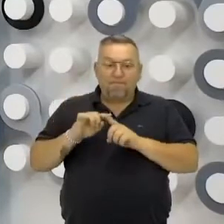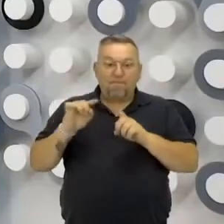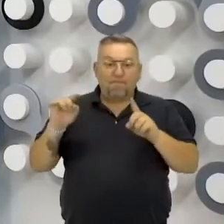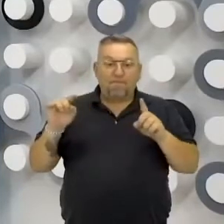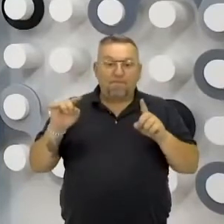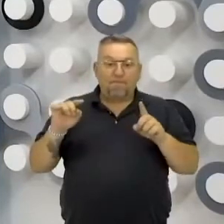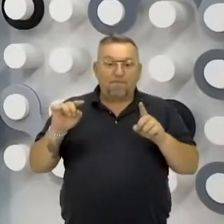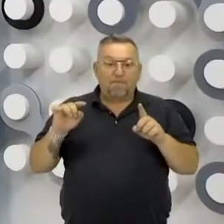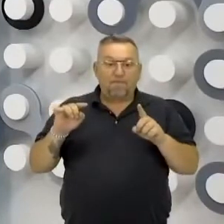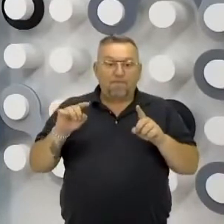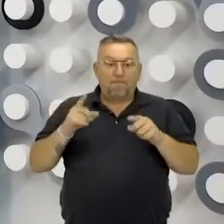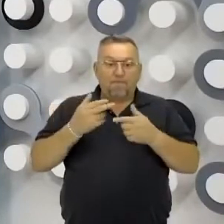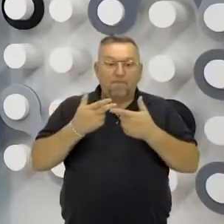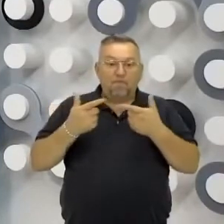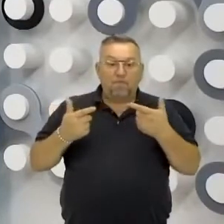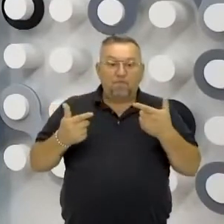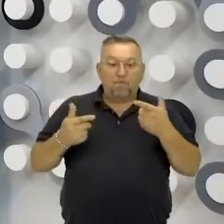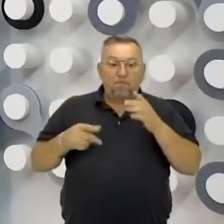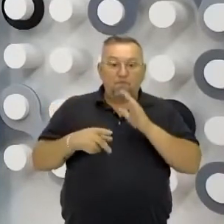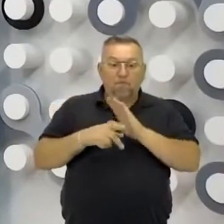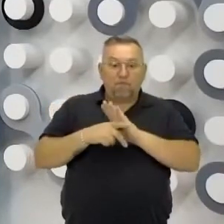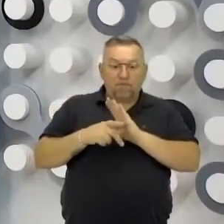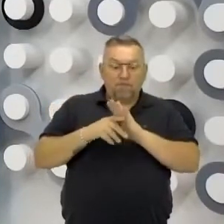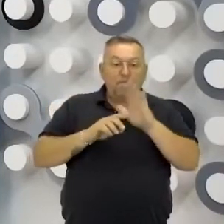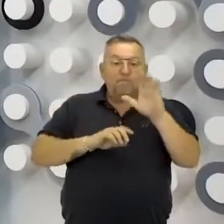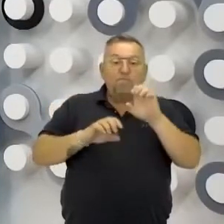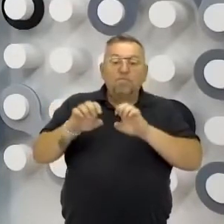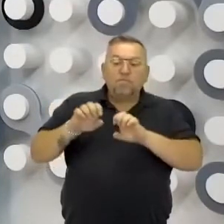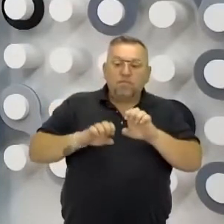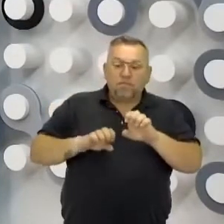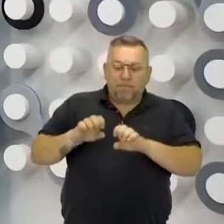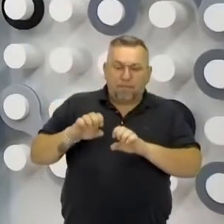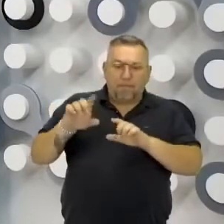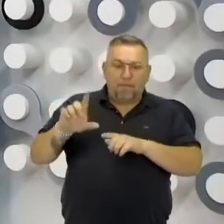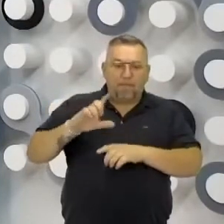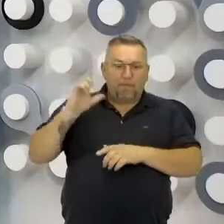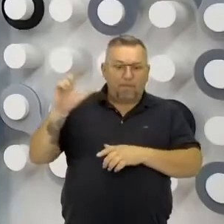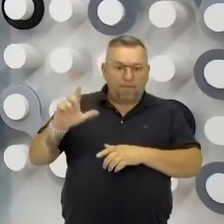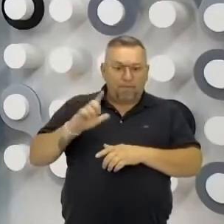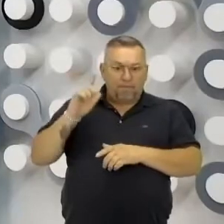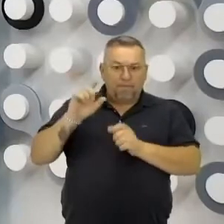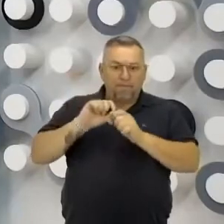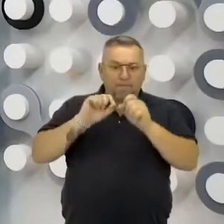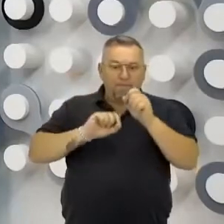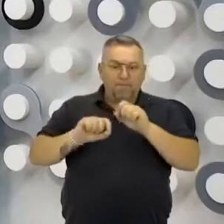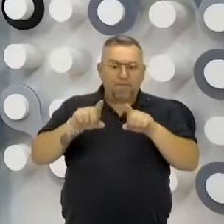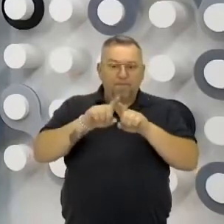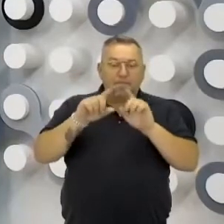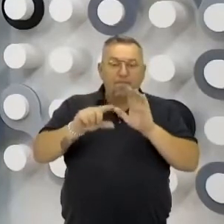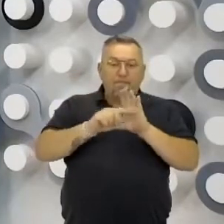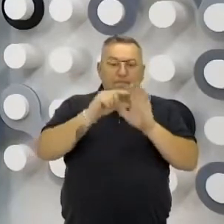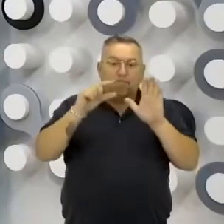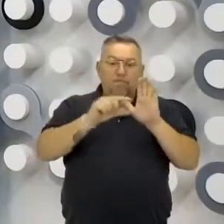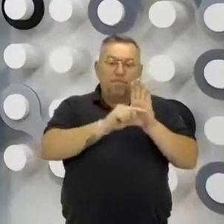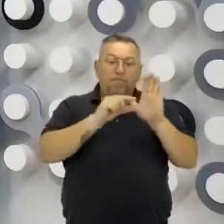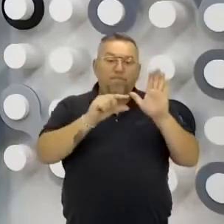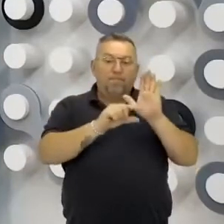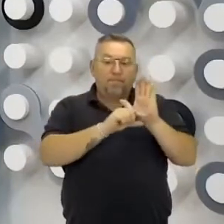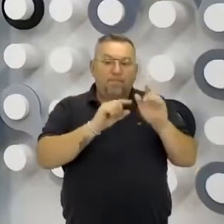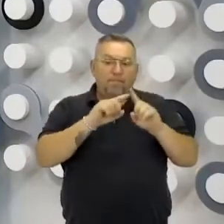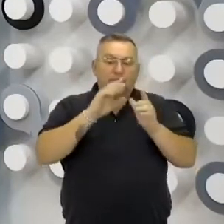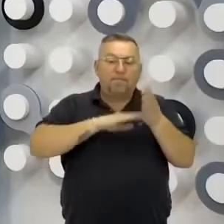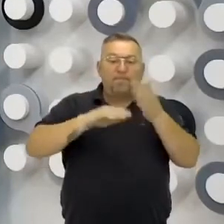Só que por uma questão estratégica e logística, foram colocados capitães aqui